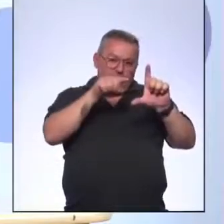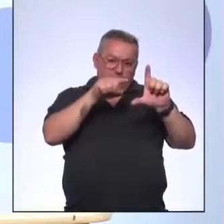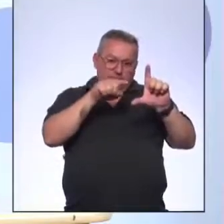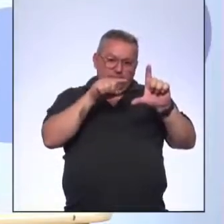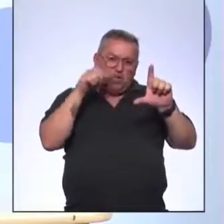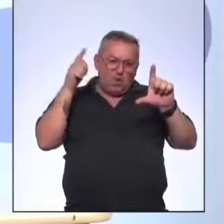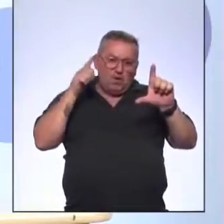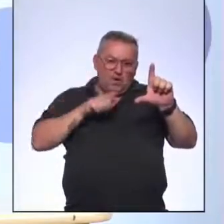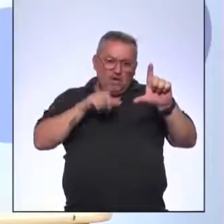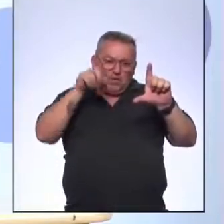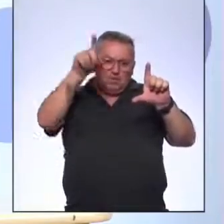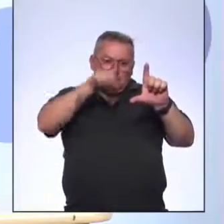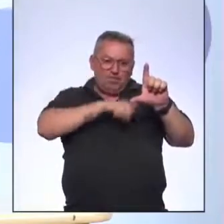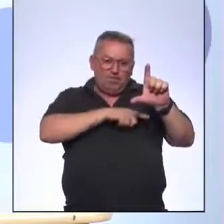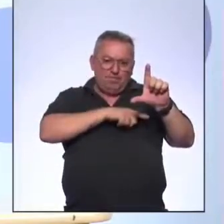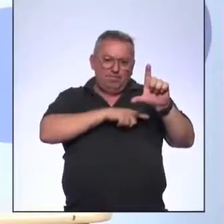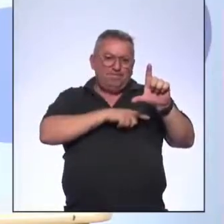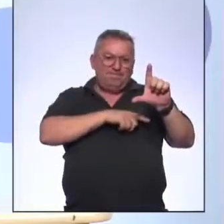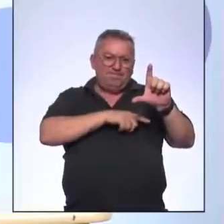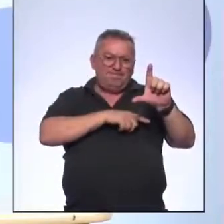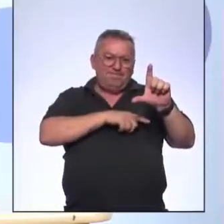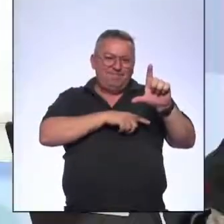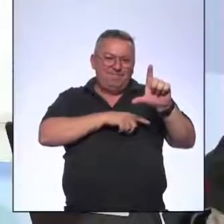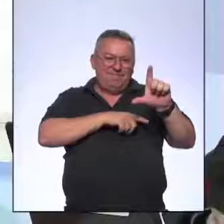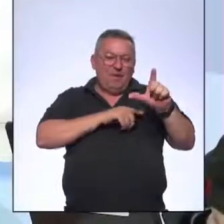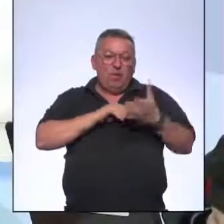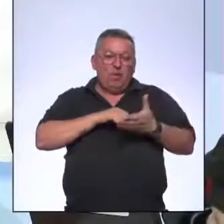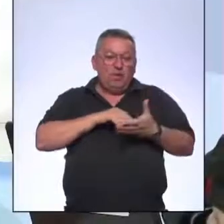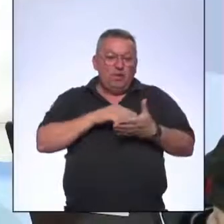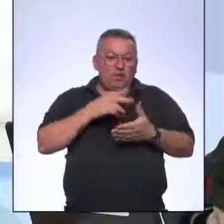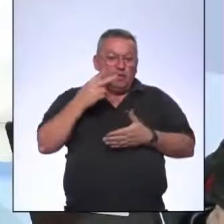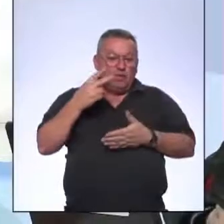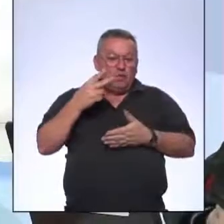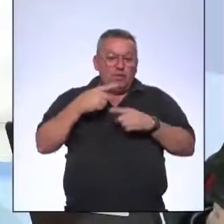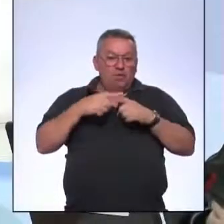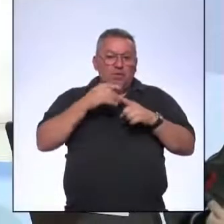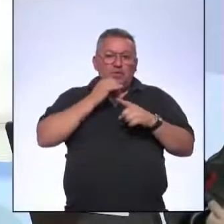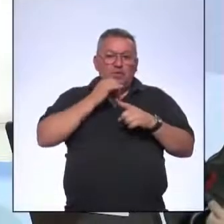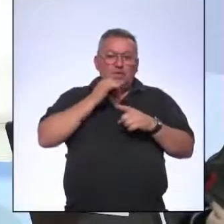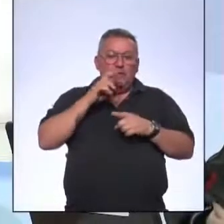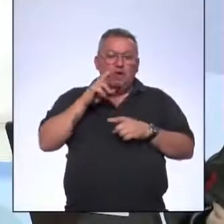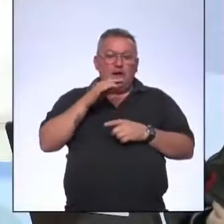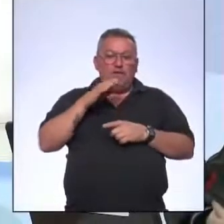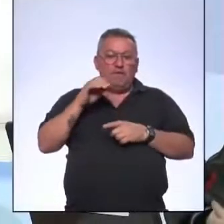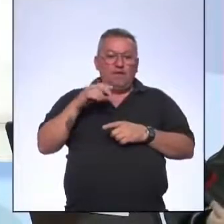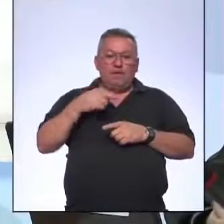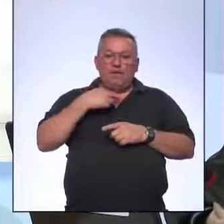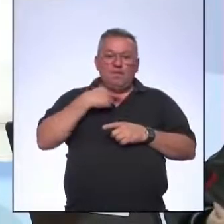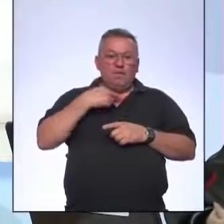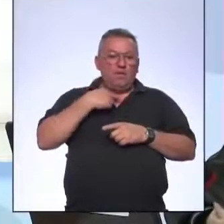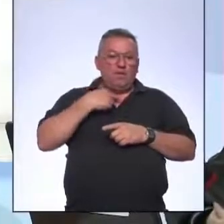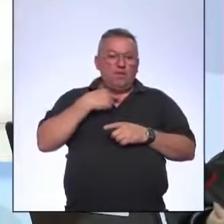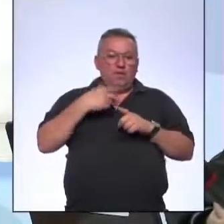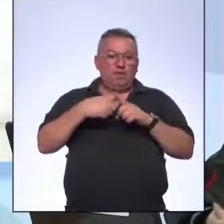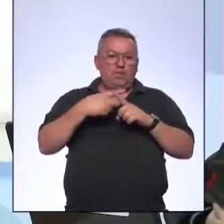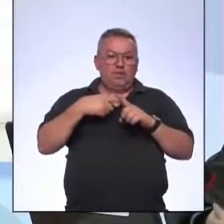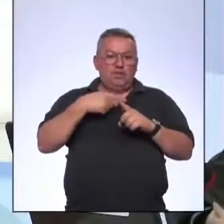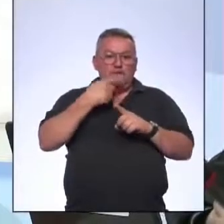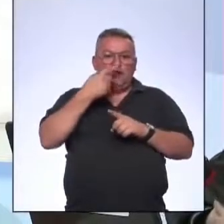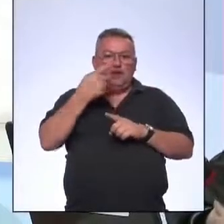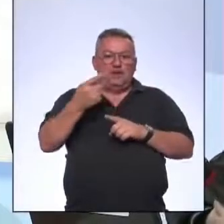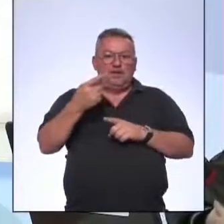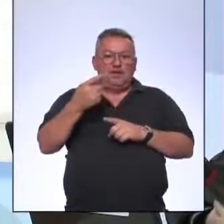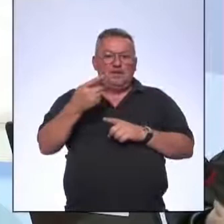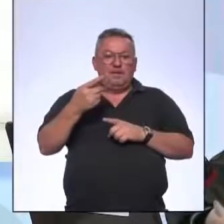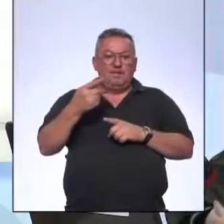fez: ali atrás ou a reta né exatamente por quê que no caso do exemplo do do Rafa não pode porque nós estamos falando